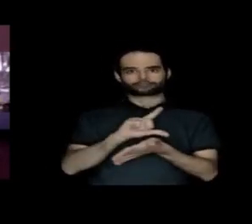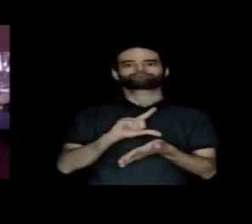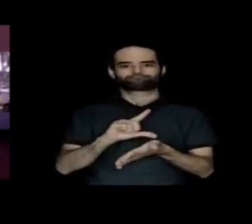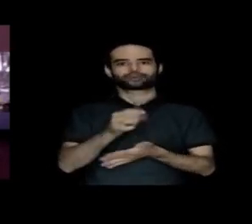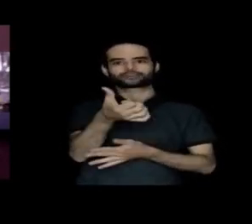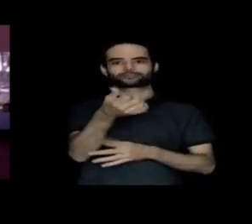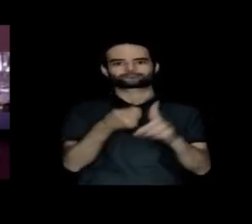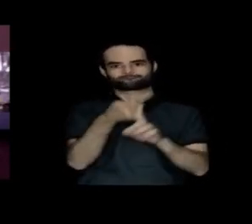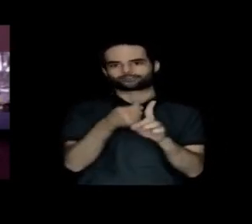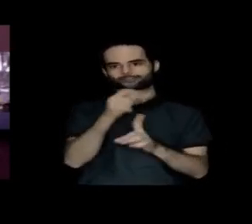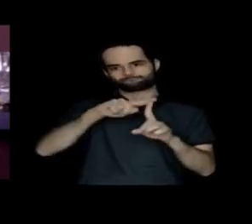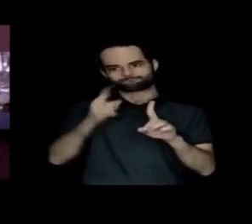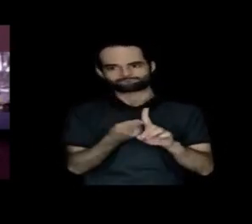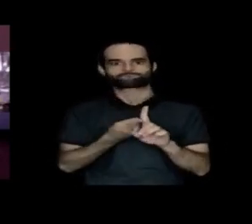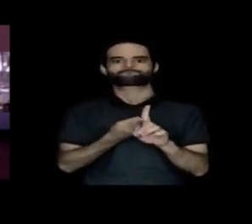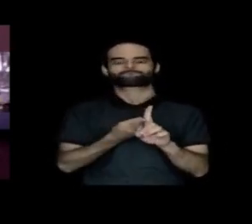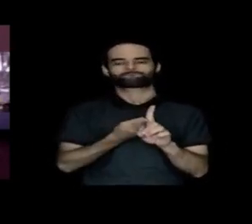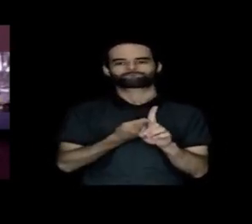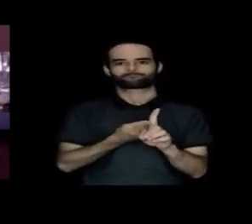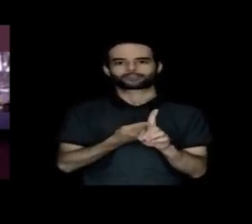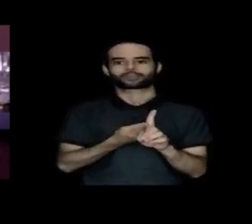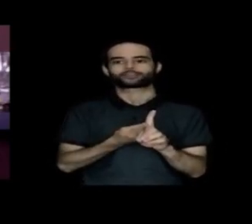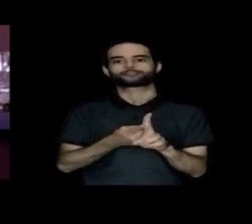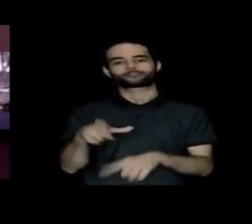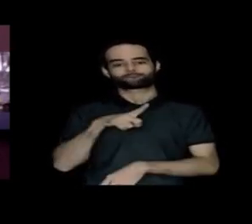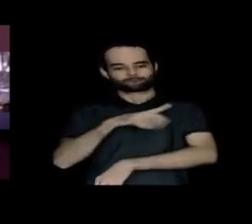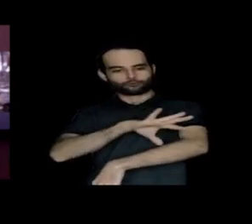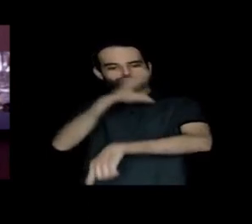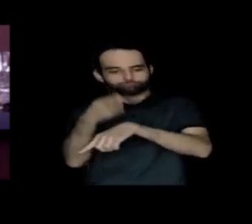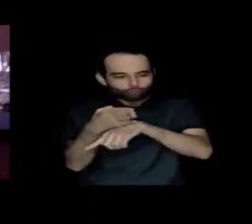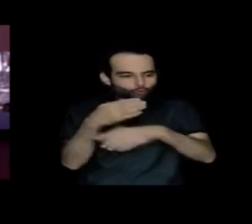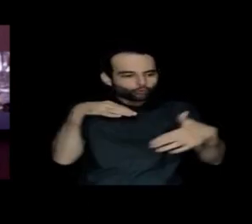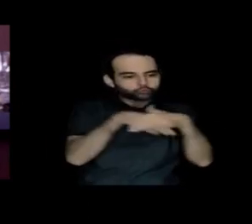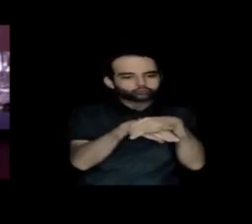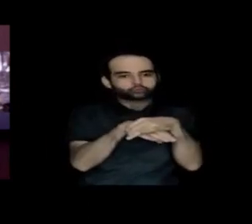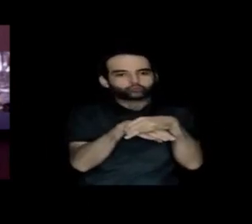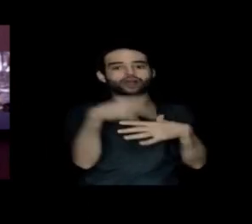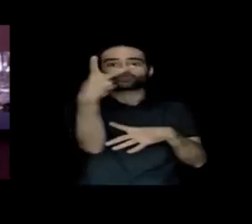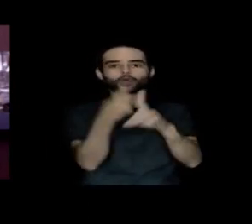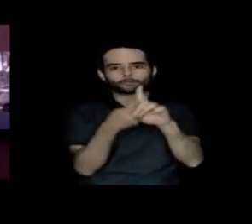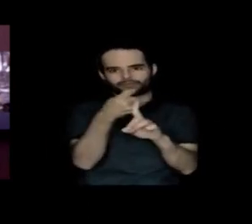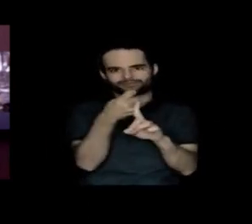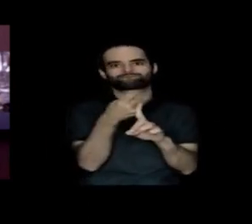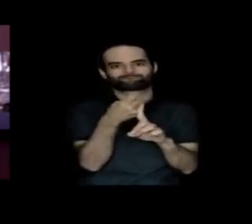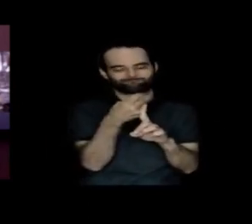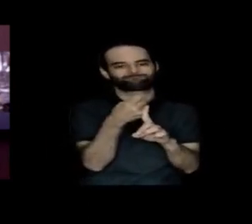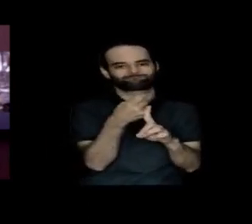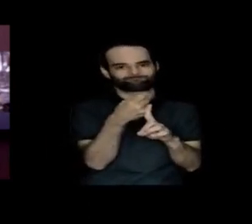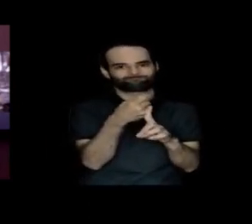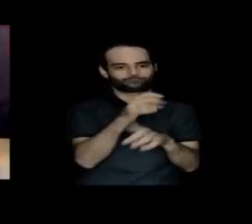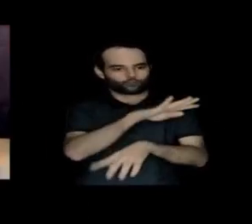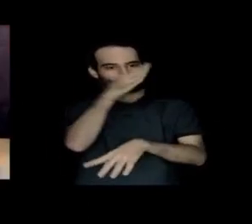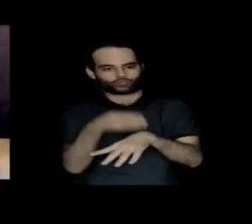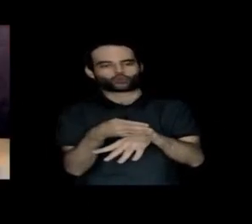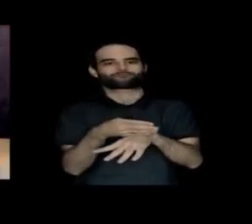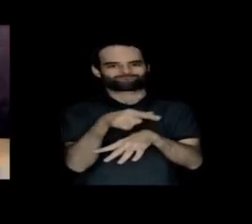prematuras, com 6 meses de gestação, e ficaram incubadas durante 2 meses no